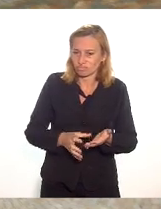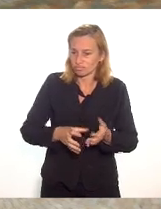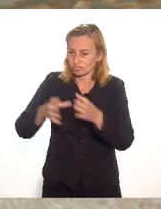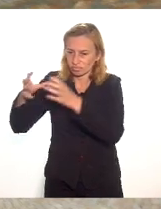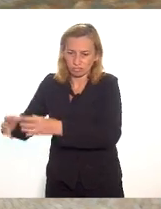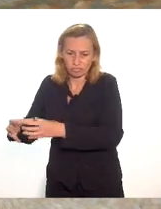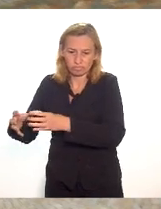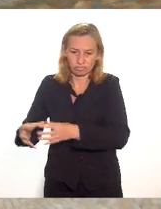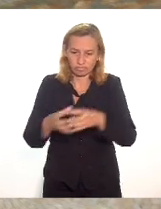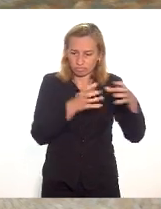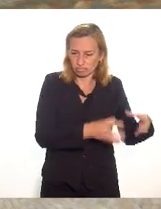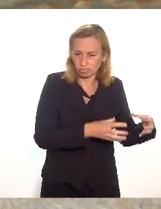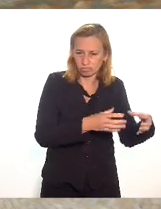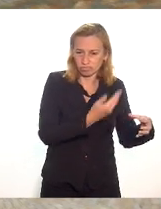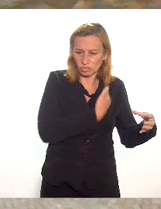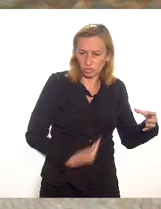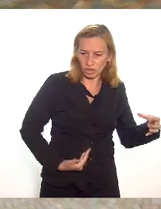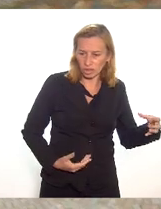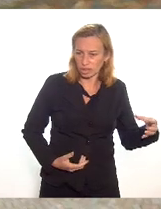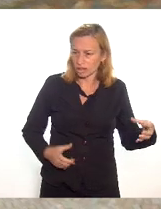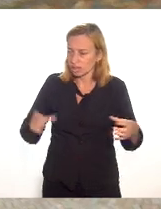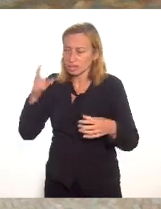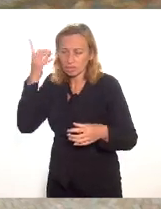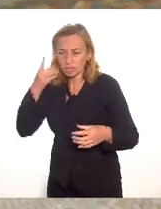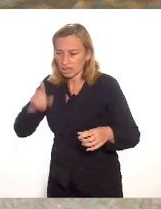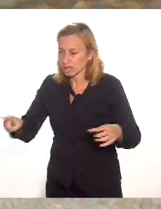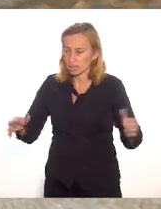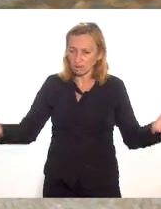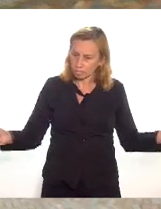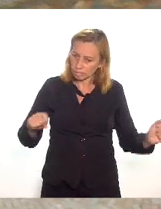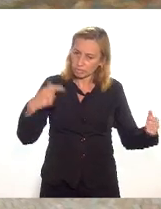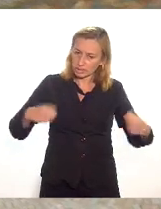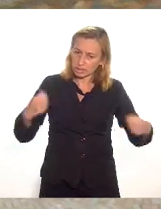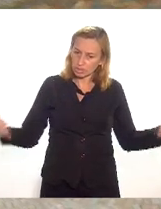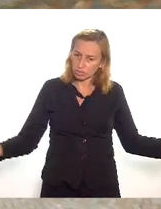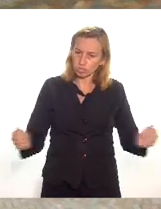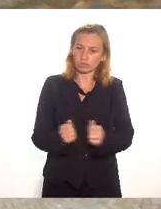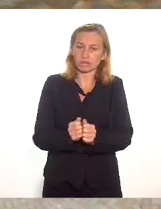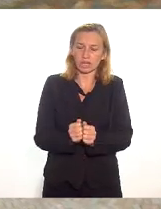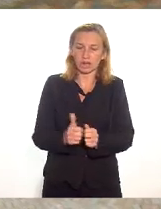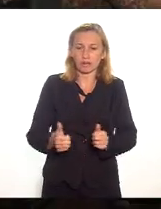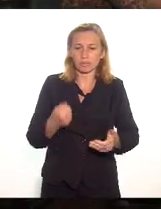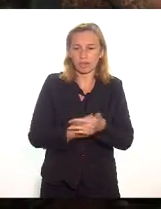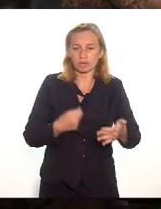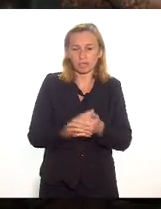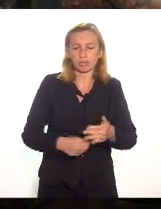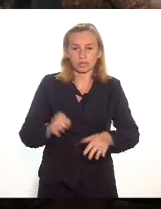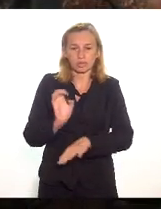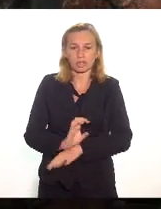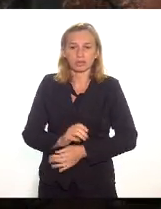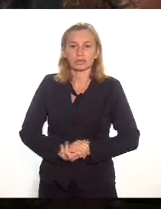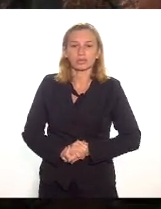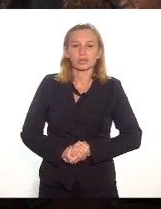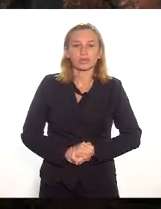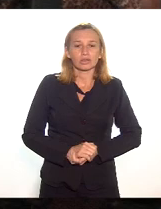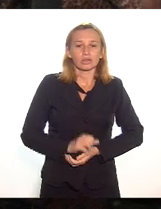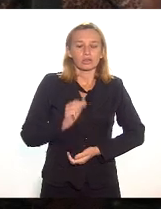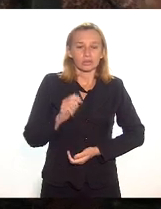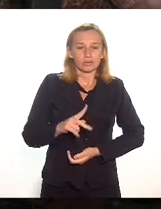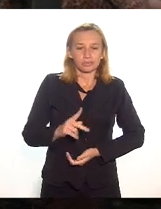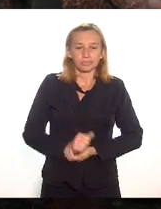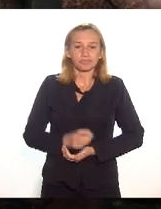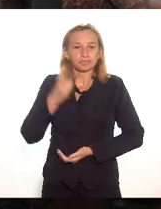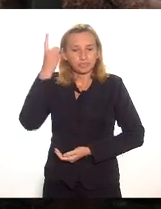de outro. Precisamos somar para lutar pelo nosso Estado. Okay. Muito obrigado, senhor presidente. Ok. Com a palavra, o último